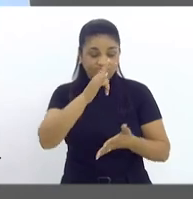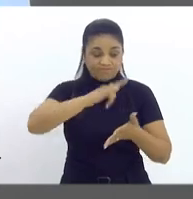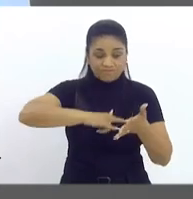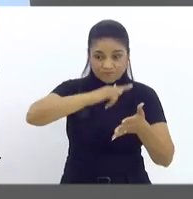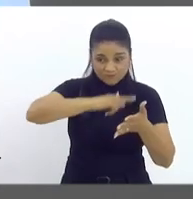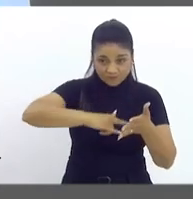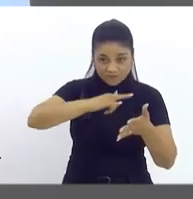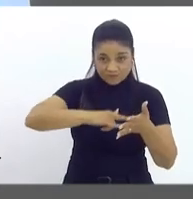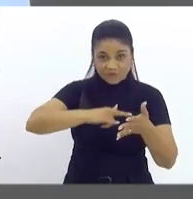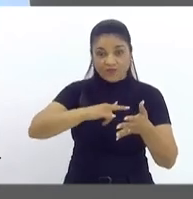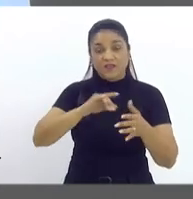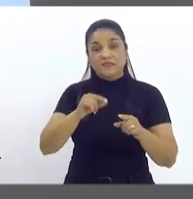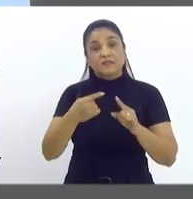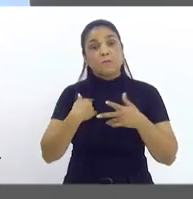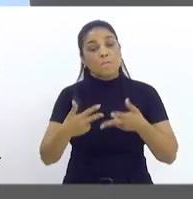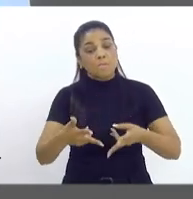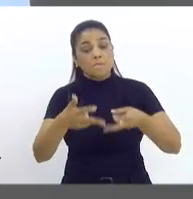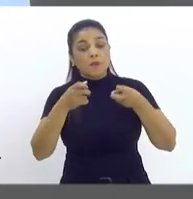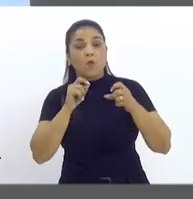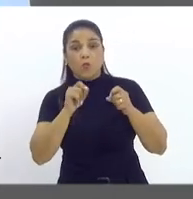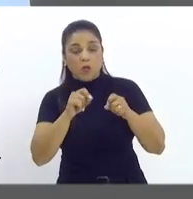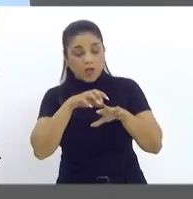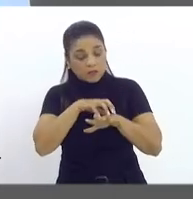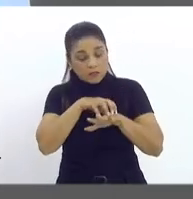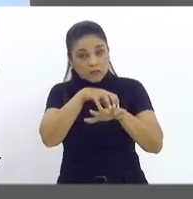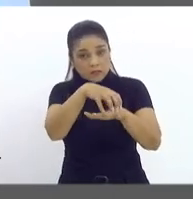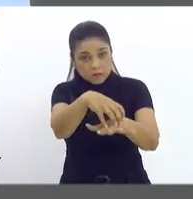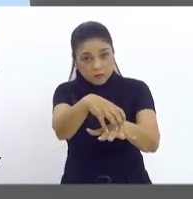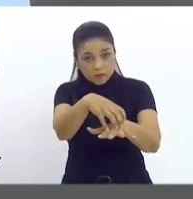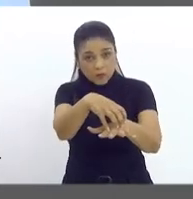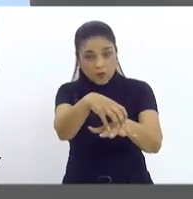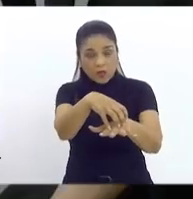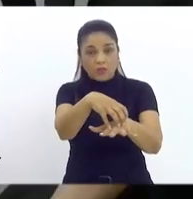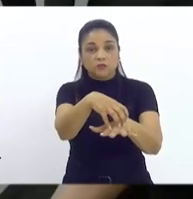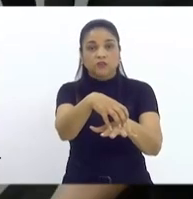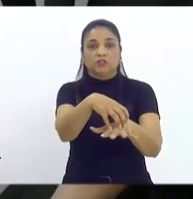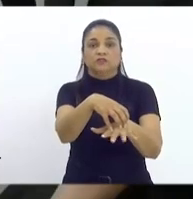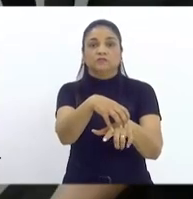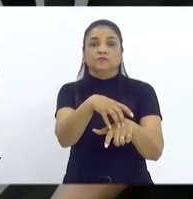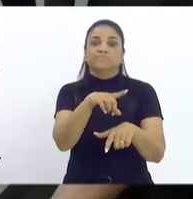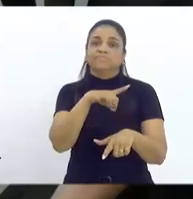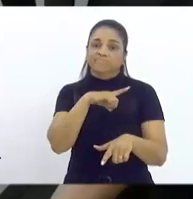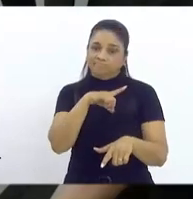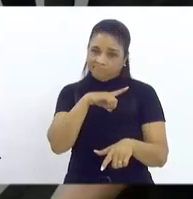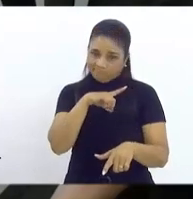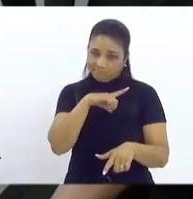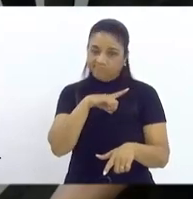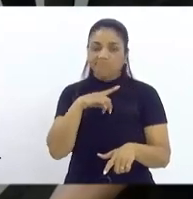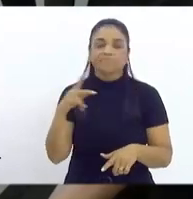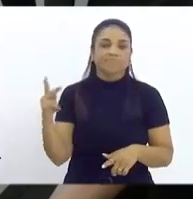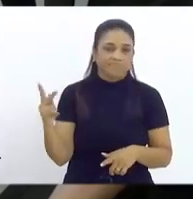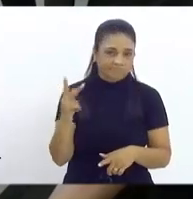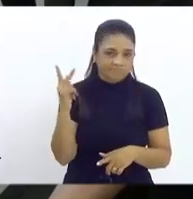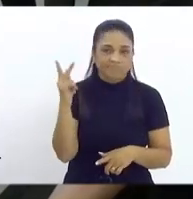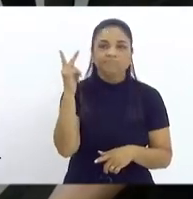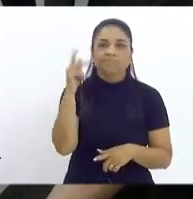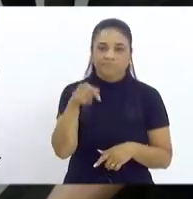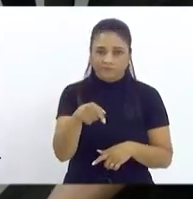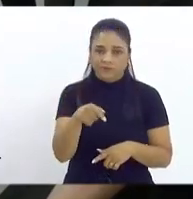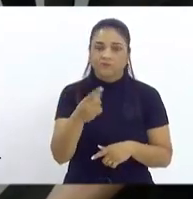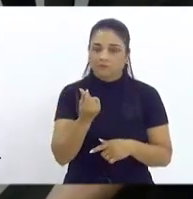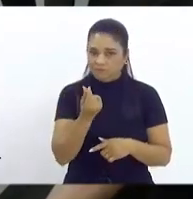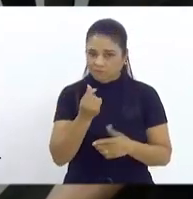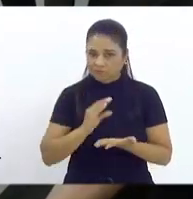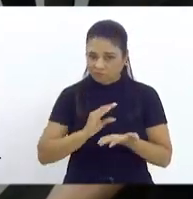tarifa, a parte de transporte e molécula, eles têm um grande fator aí, interfere bastante